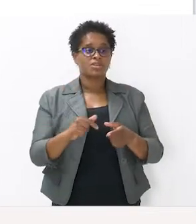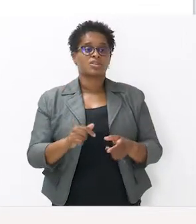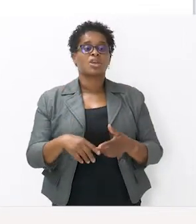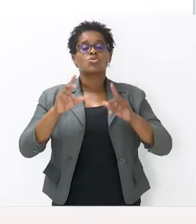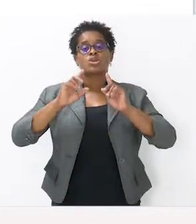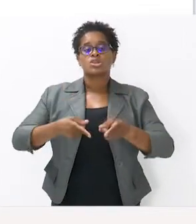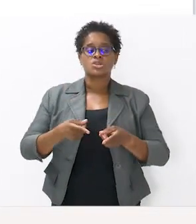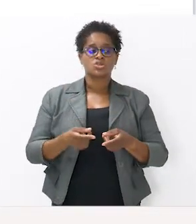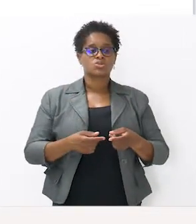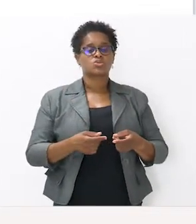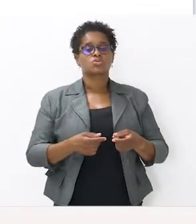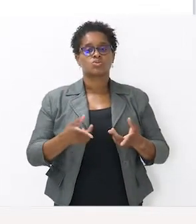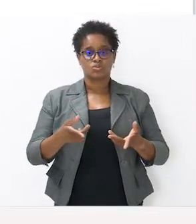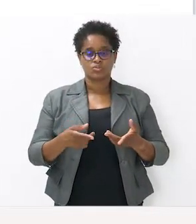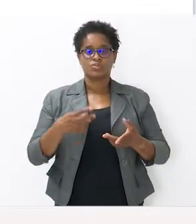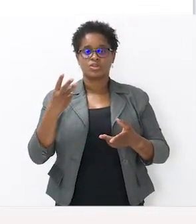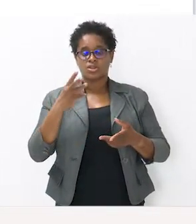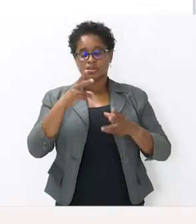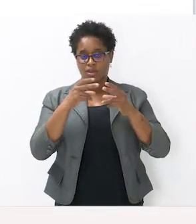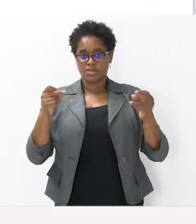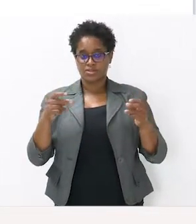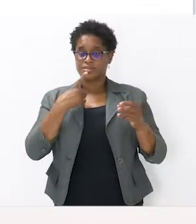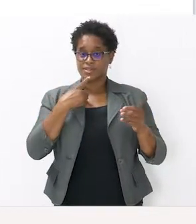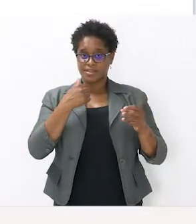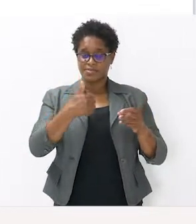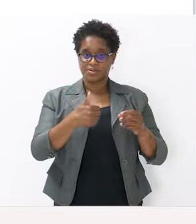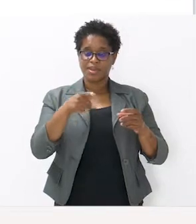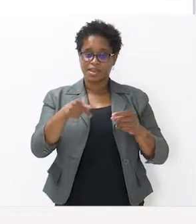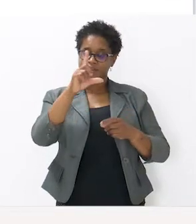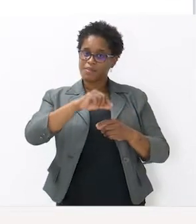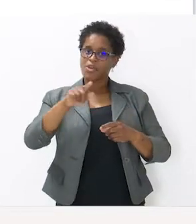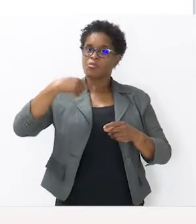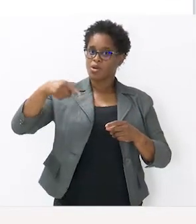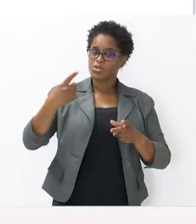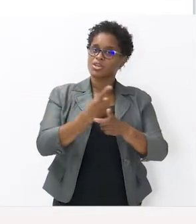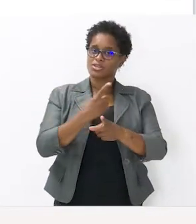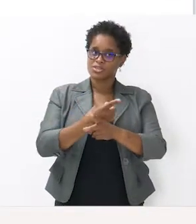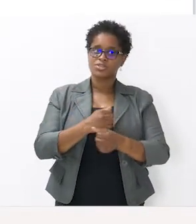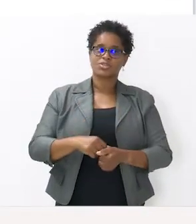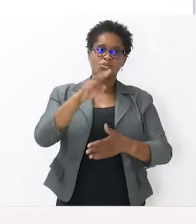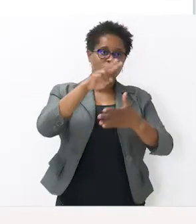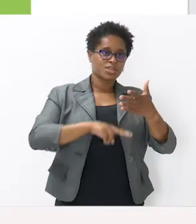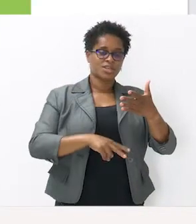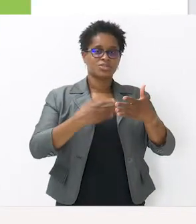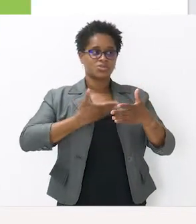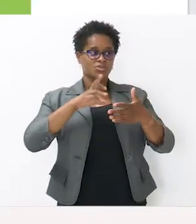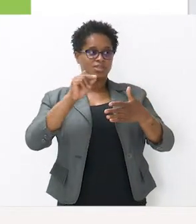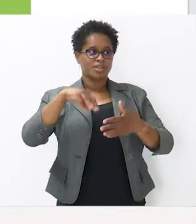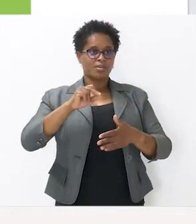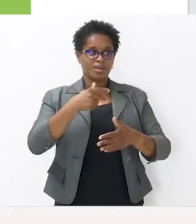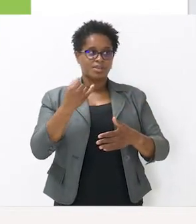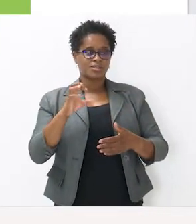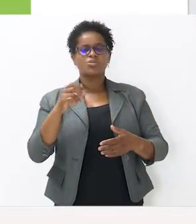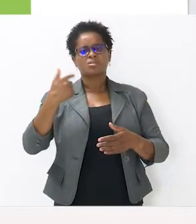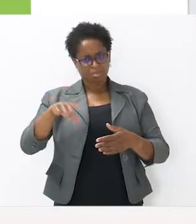no início das frases, certo? Muito bem, esta também é uma outra característica do texto dramático. E ainda